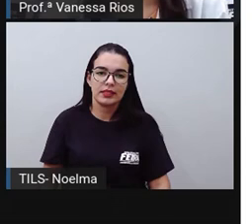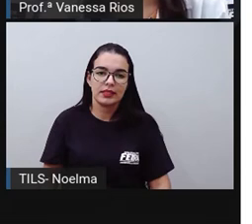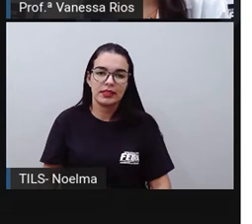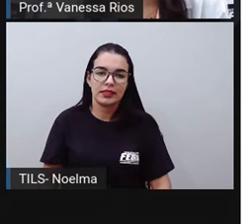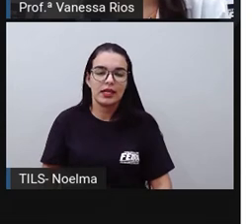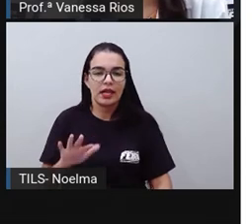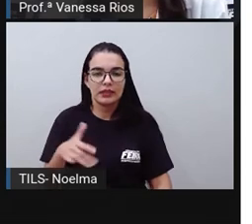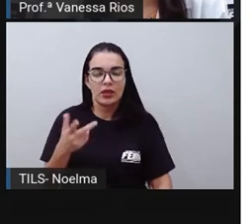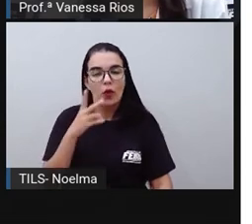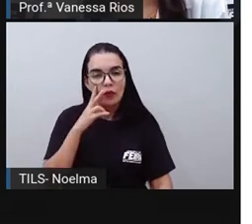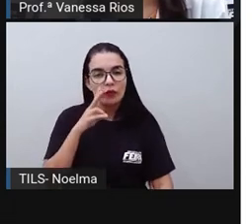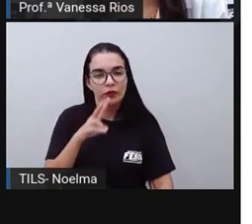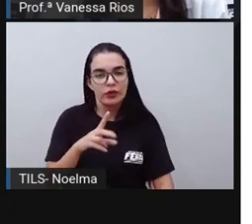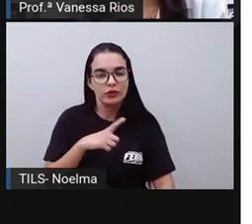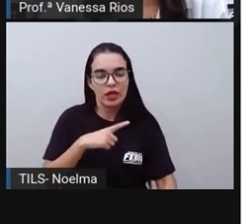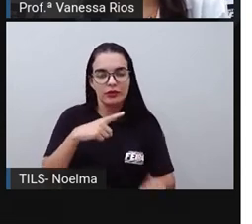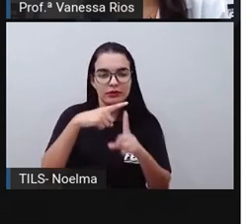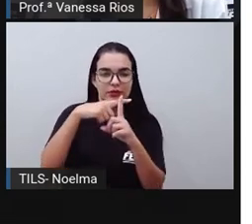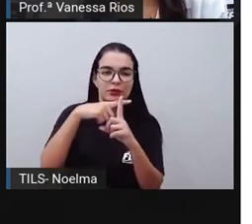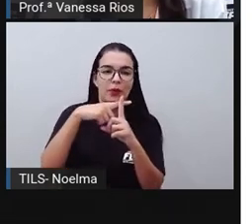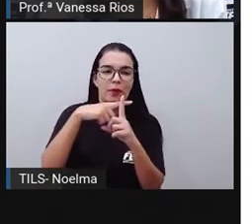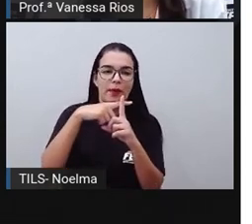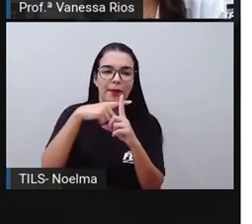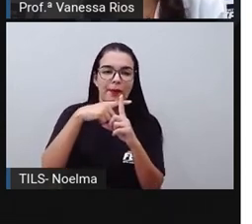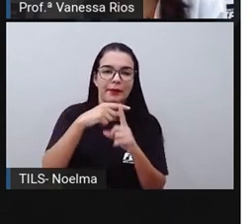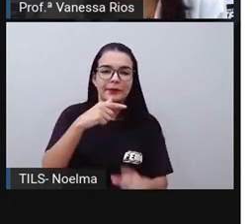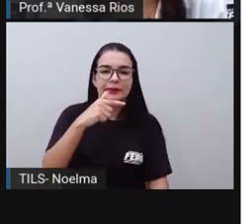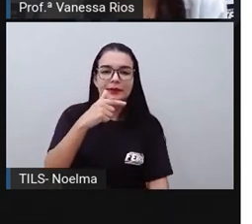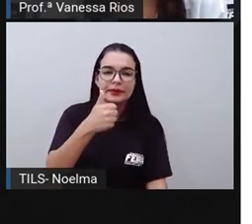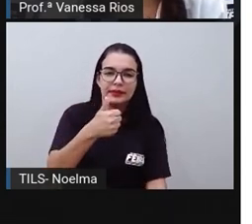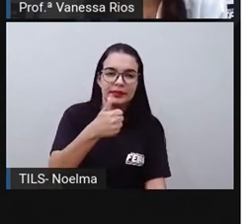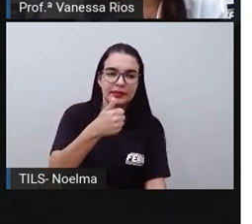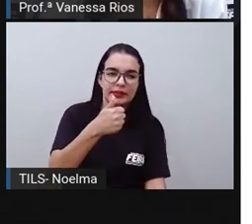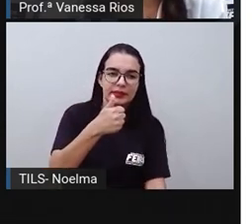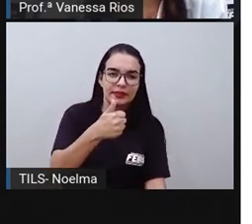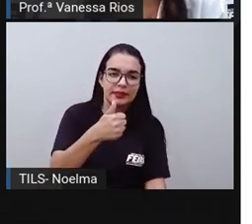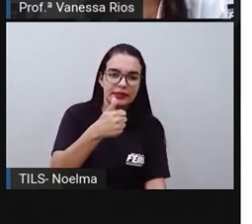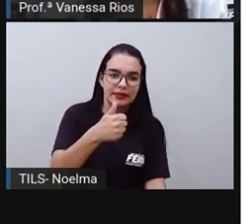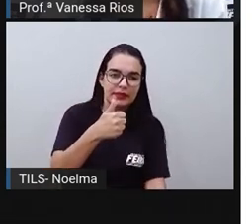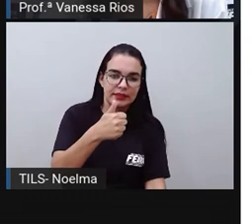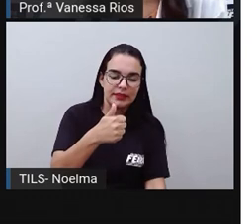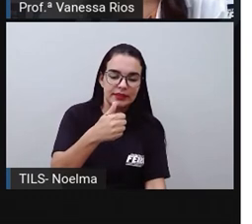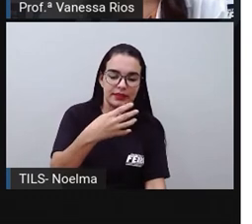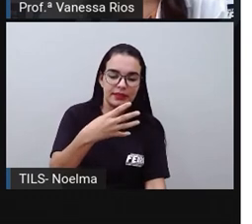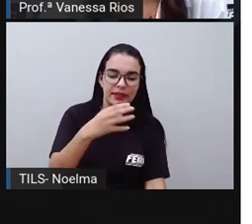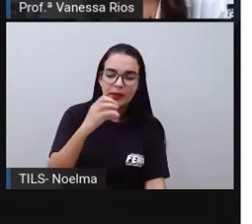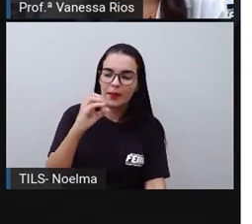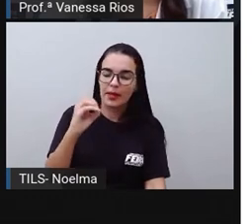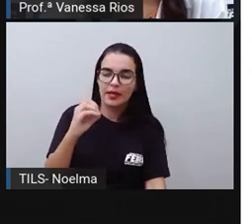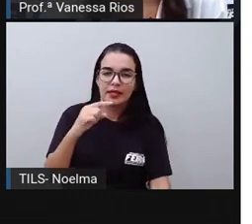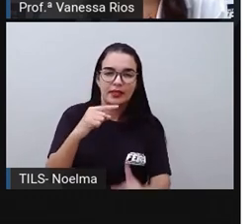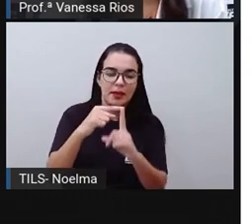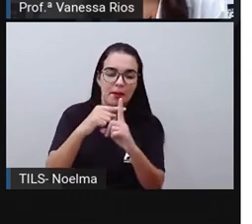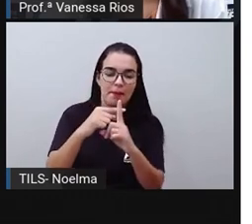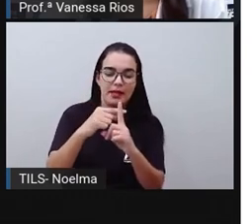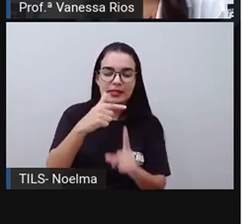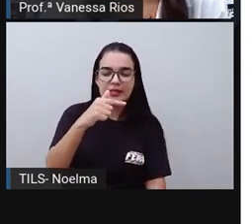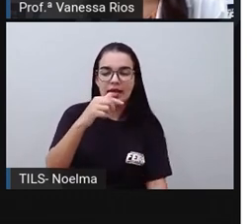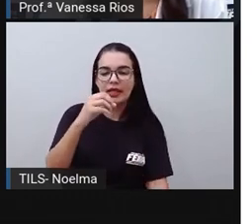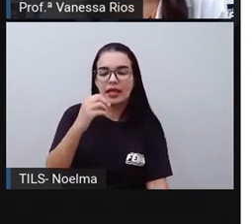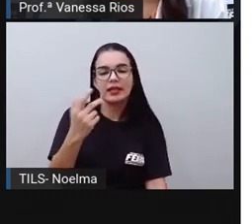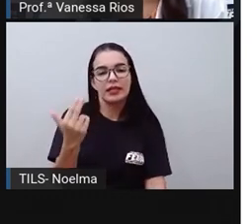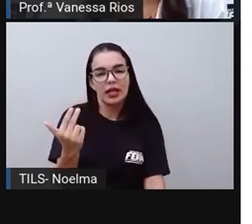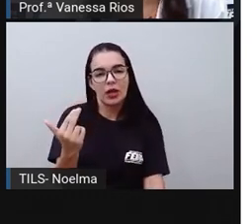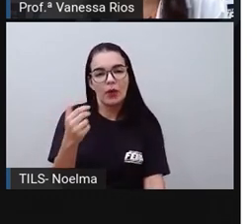já aparece aqui o sinal de adição. Ó, 0, não tem com quem somar, eu repito. 4 mais 0, 4. 1